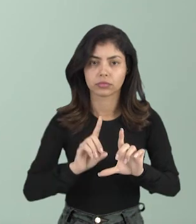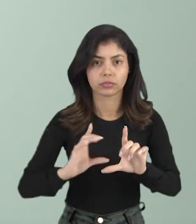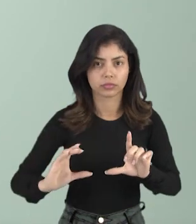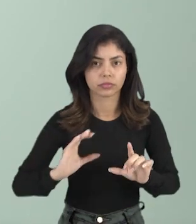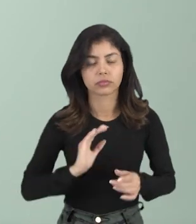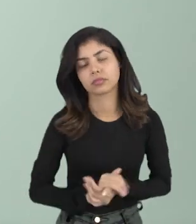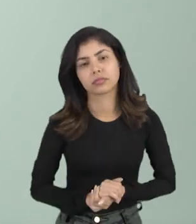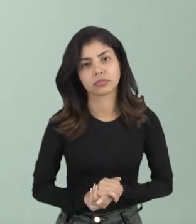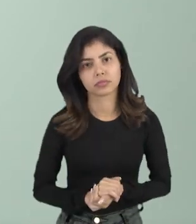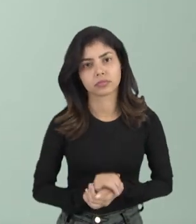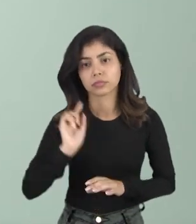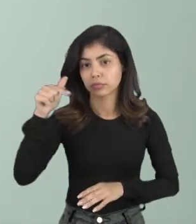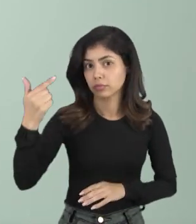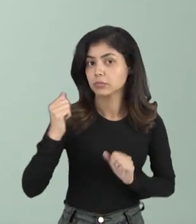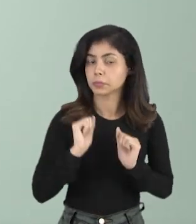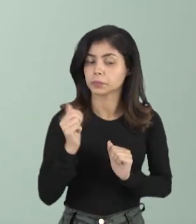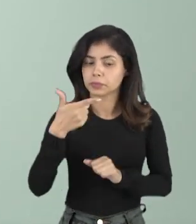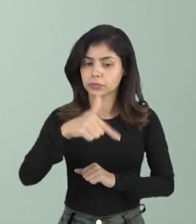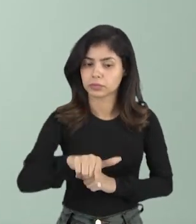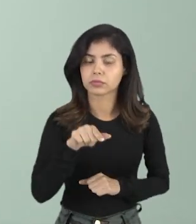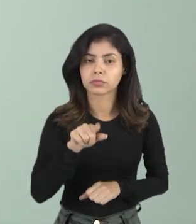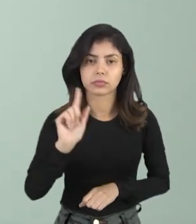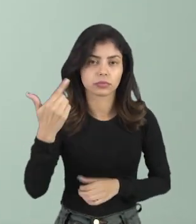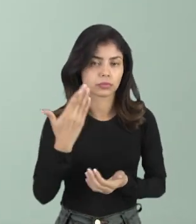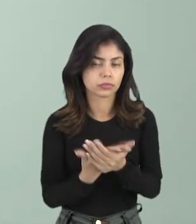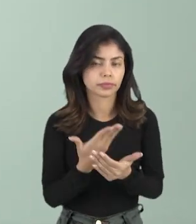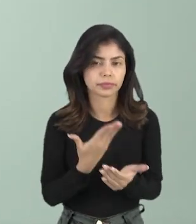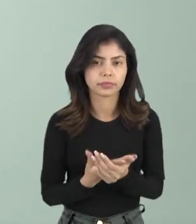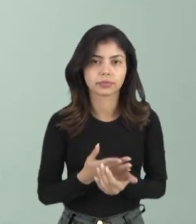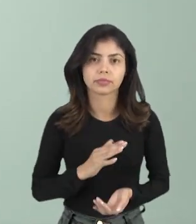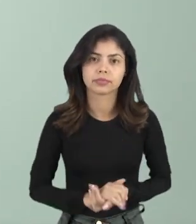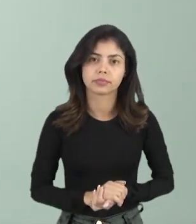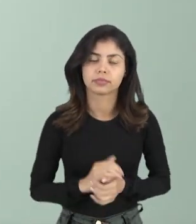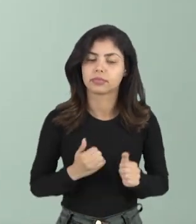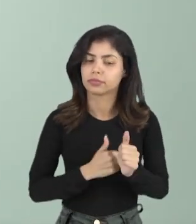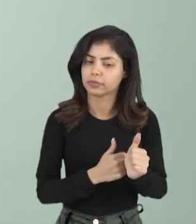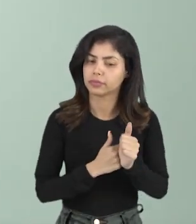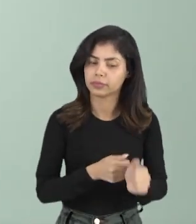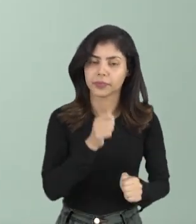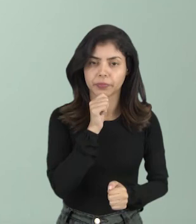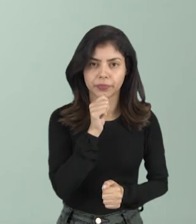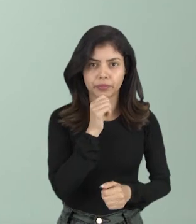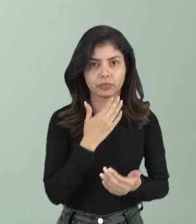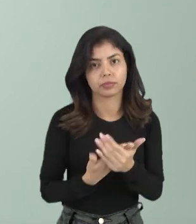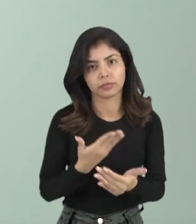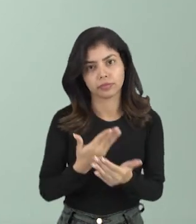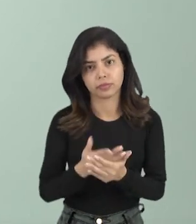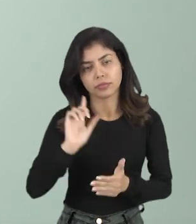a plataforma Eduque. Lá você pode rever essas e outras aulas e acompanhar ainda